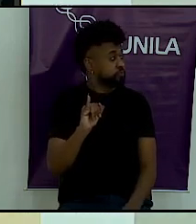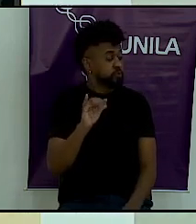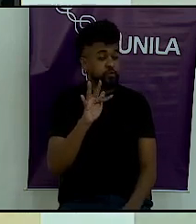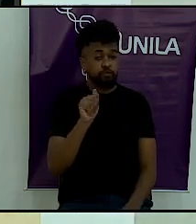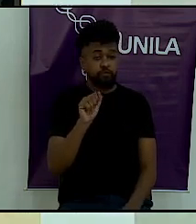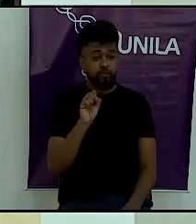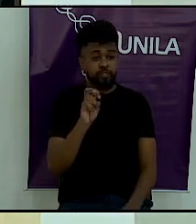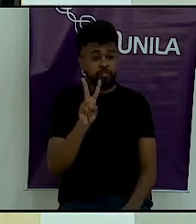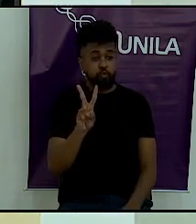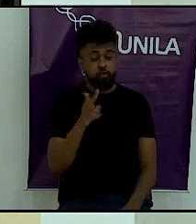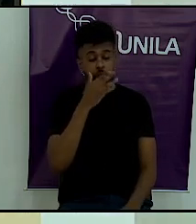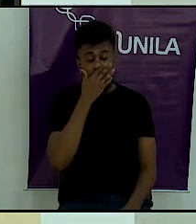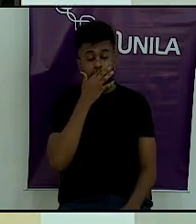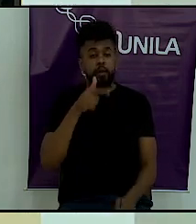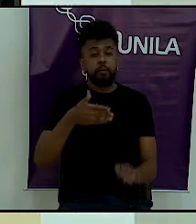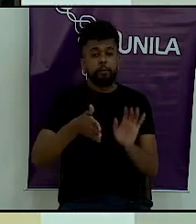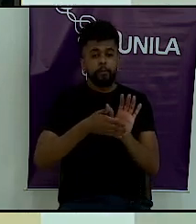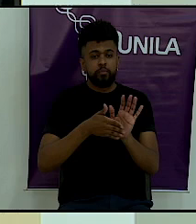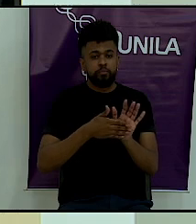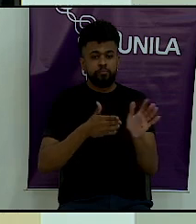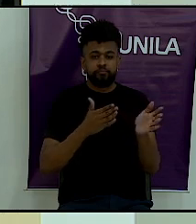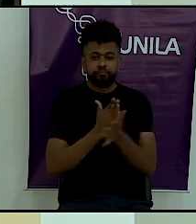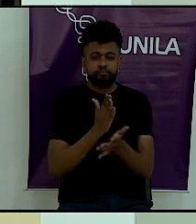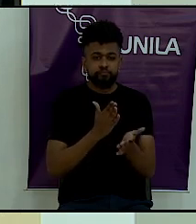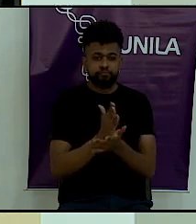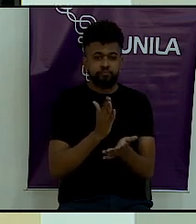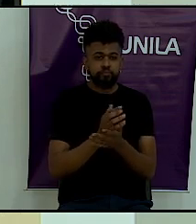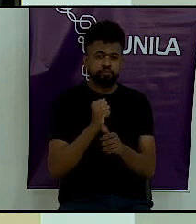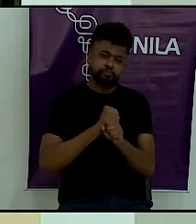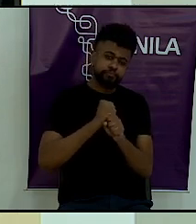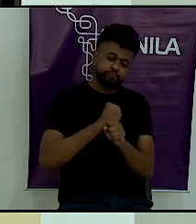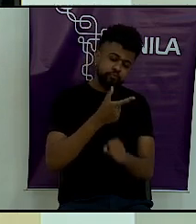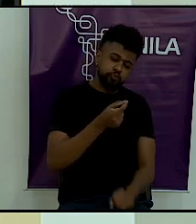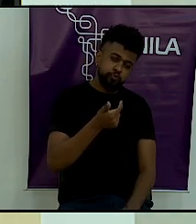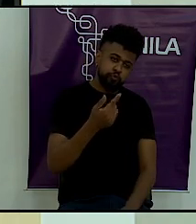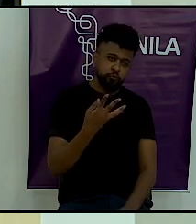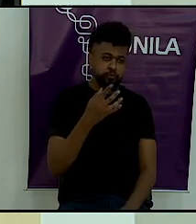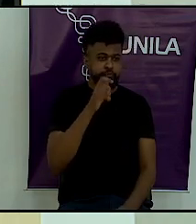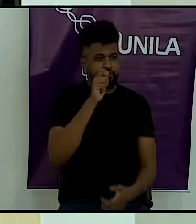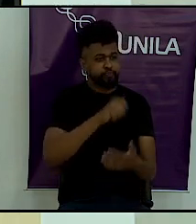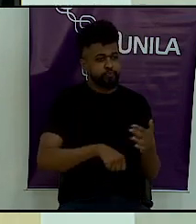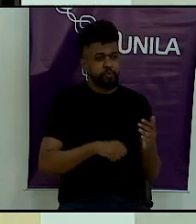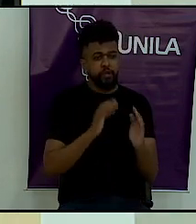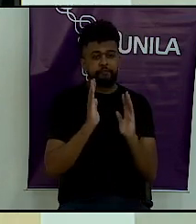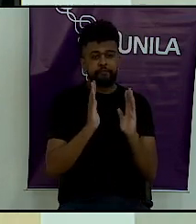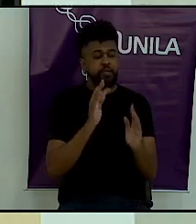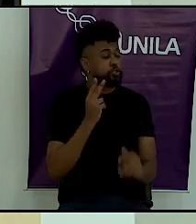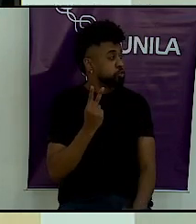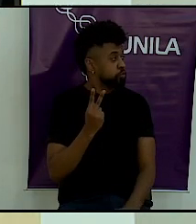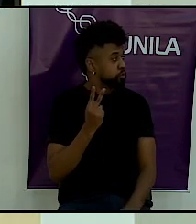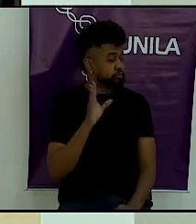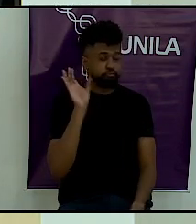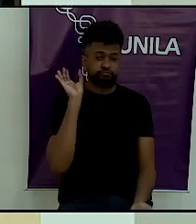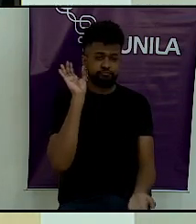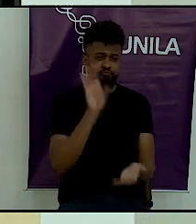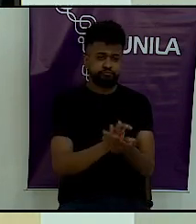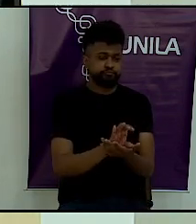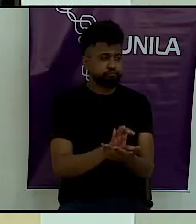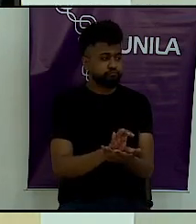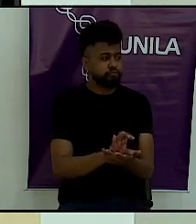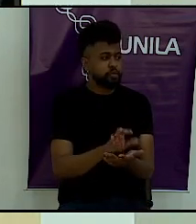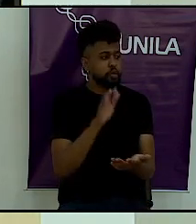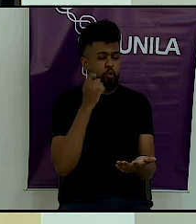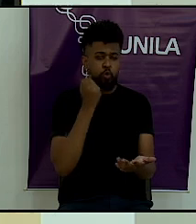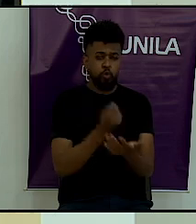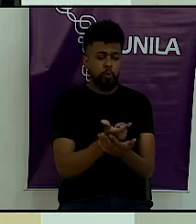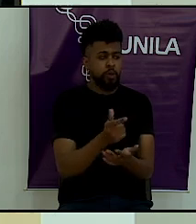2. Essa, na verdade, foi uma proposta já aprovada no ano de 2024, por isso que eles estão chamando de fase 2. É investimento em aquisição de